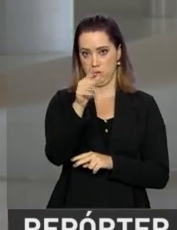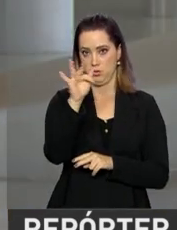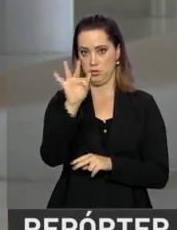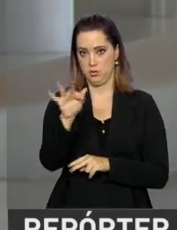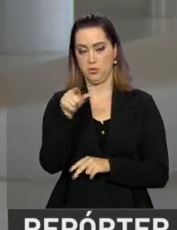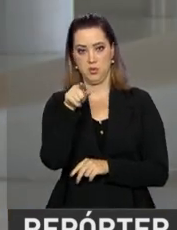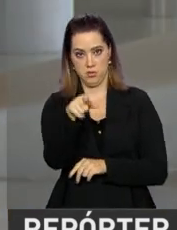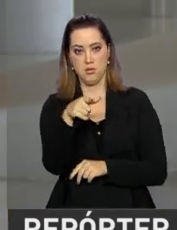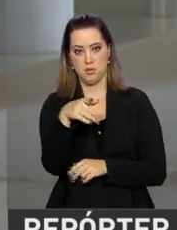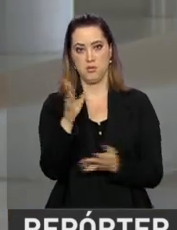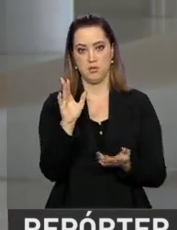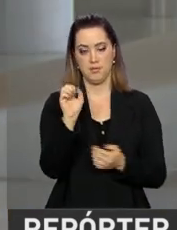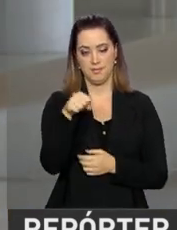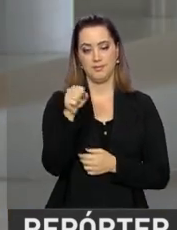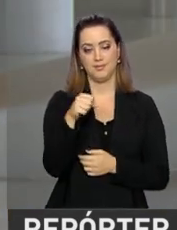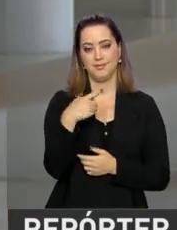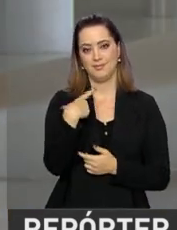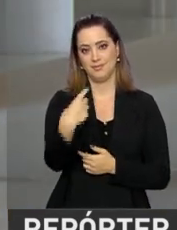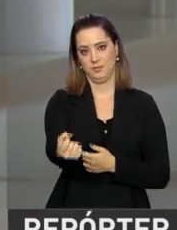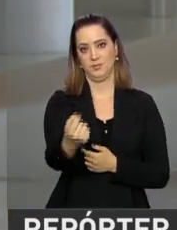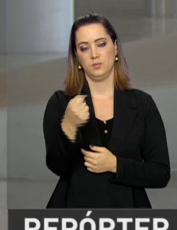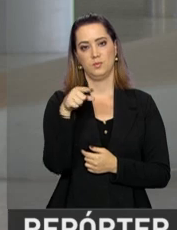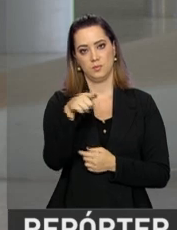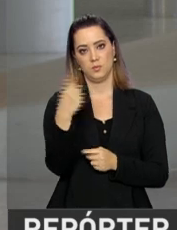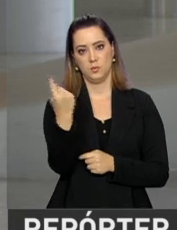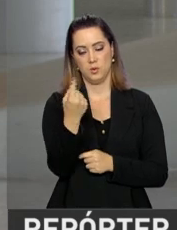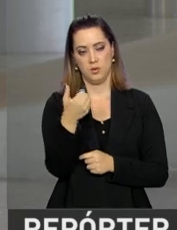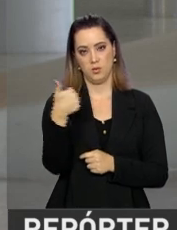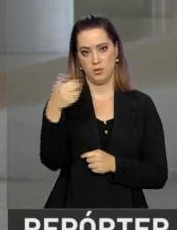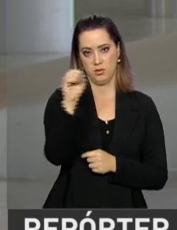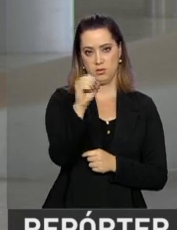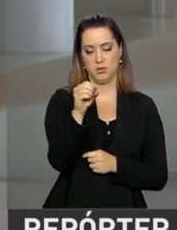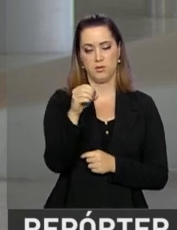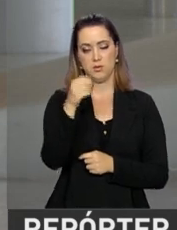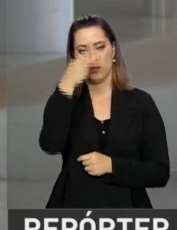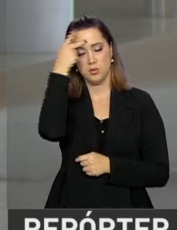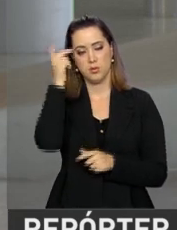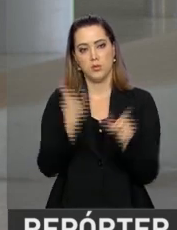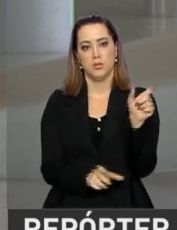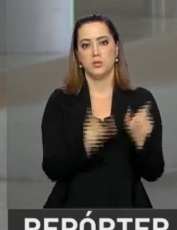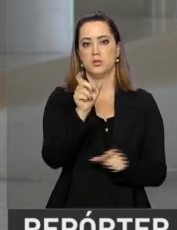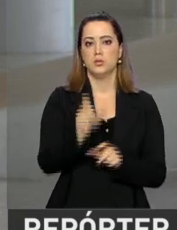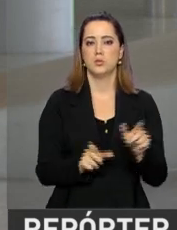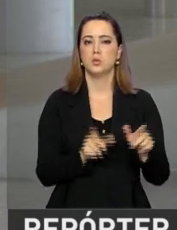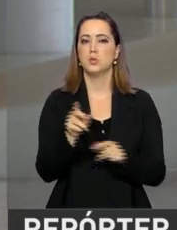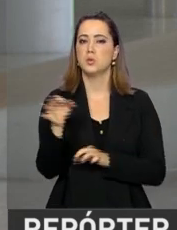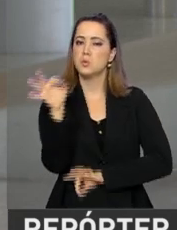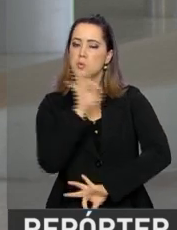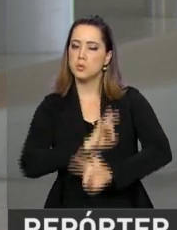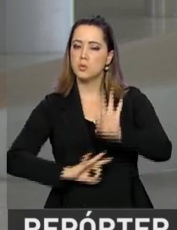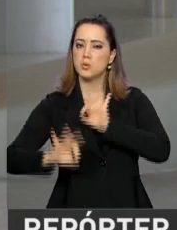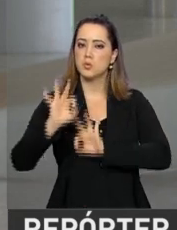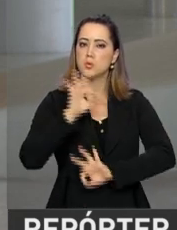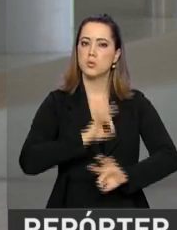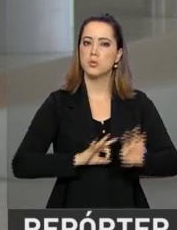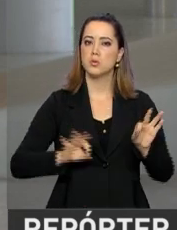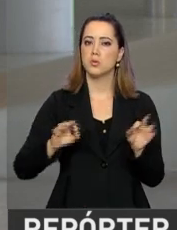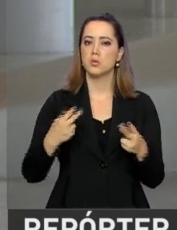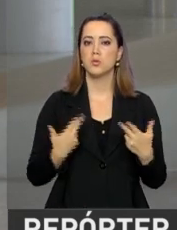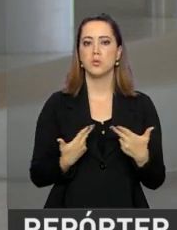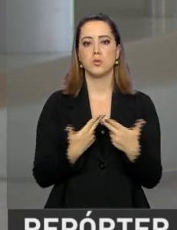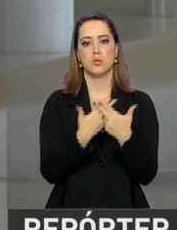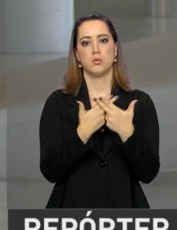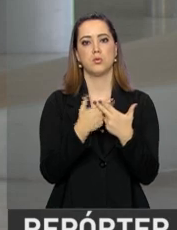Esses 10 suspeitos de envolvimento com o terrorismo, de planejar ataques terroristas no Rio de Janeiro durante os Jogos Olímpicos, eles